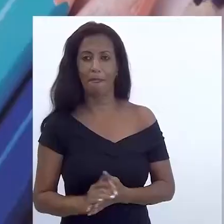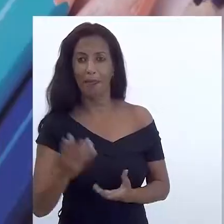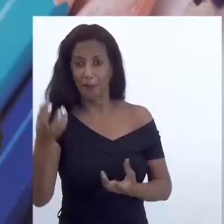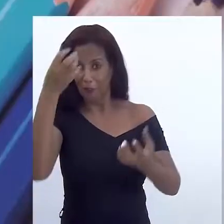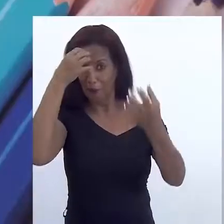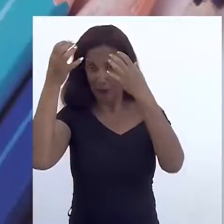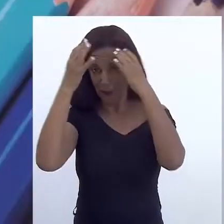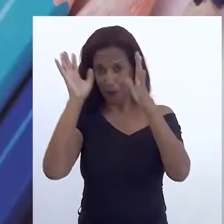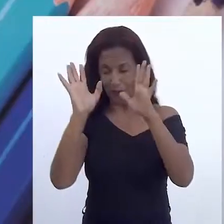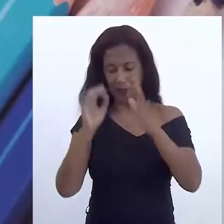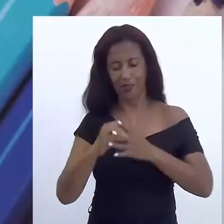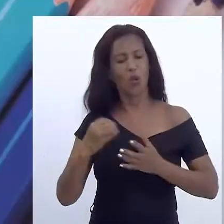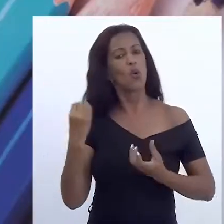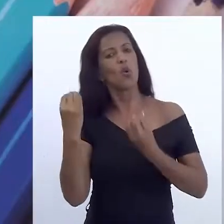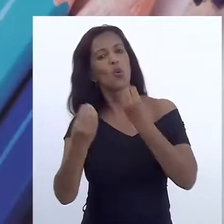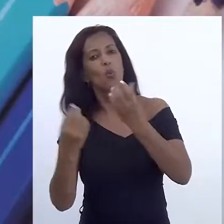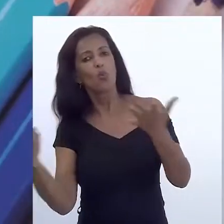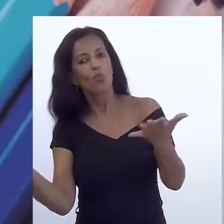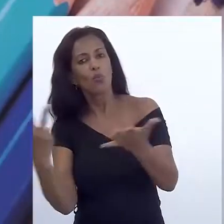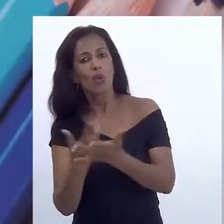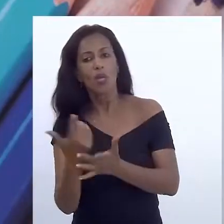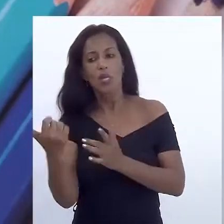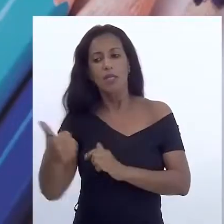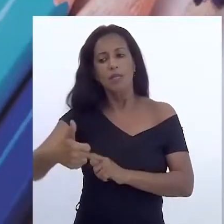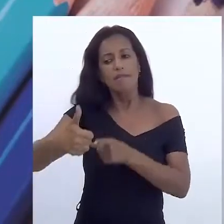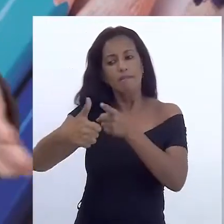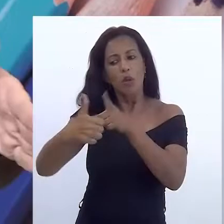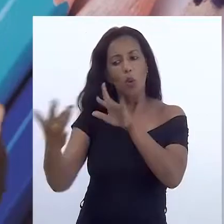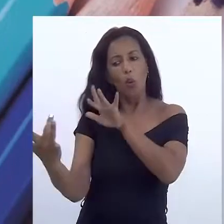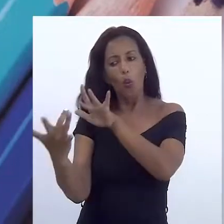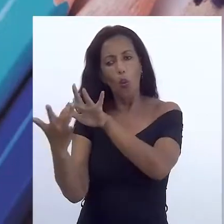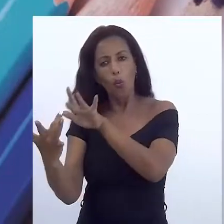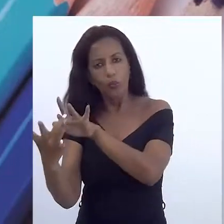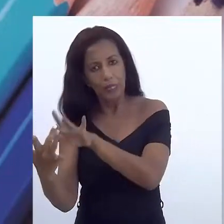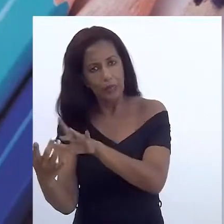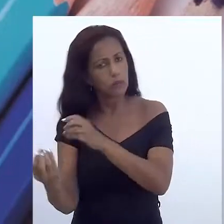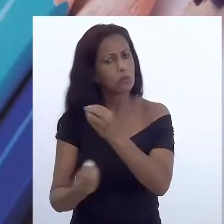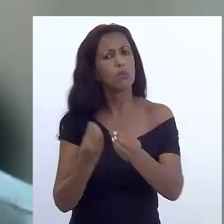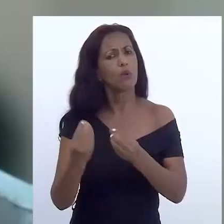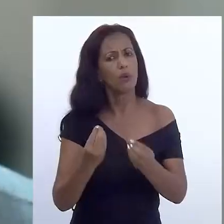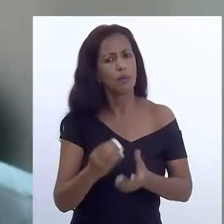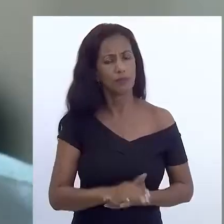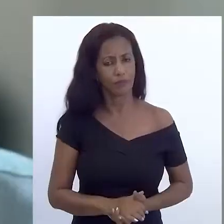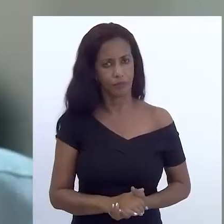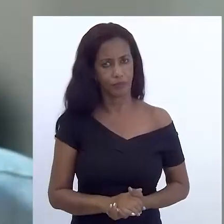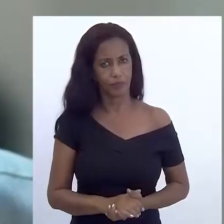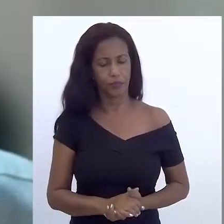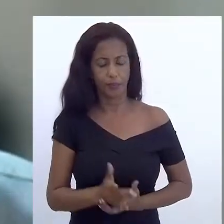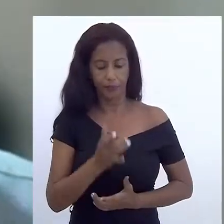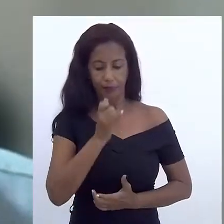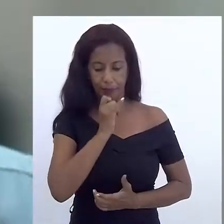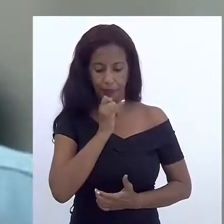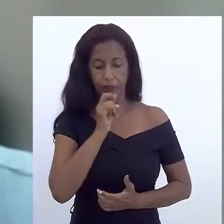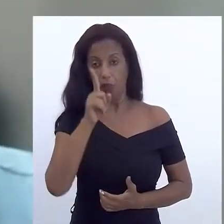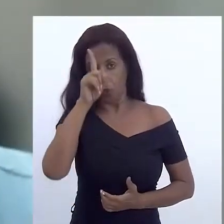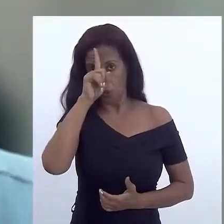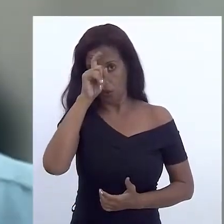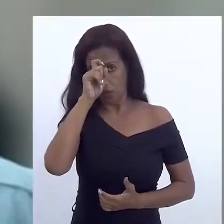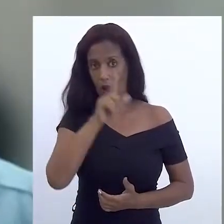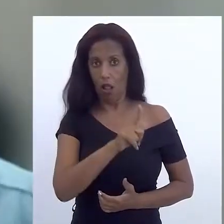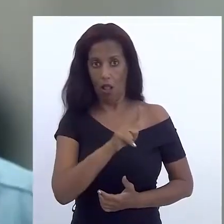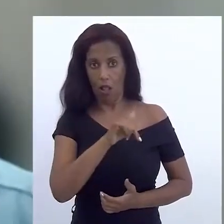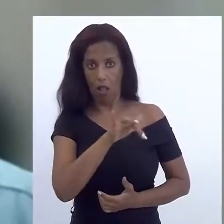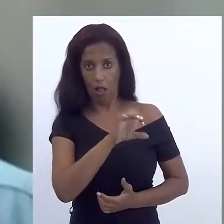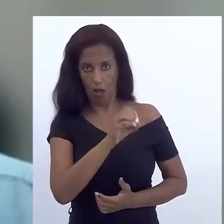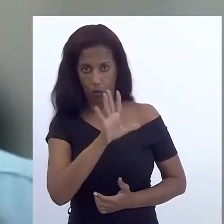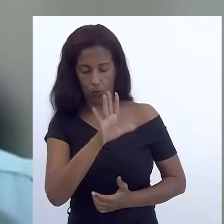cabeça. Como é feito esse primeiro contato e a terapia em si? Por exemplo, vamos pegar o exemplo do Hospital da Lagoa e depois vamos passar para o exemplo